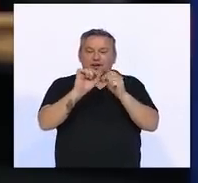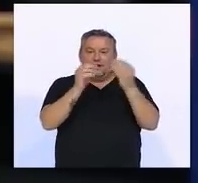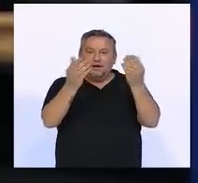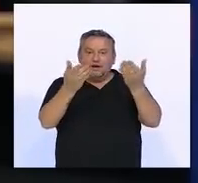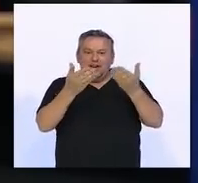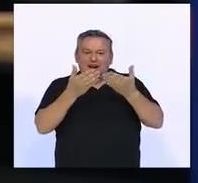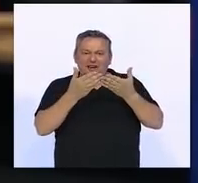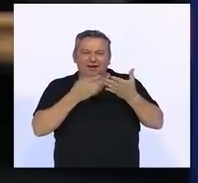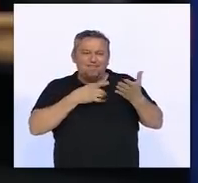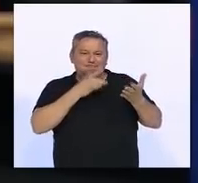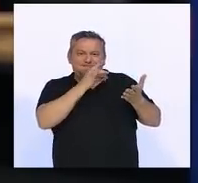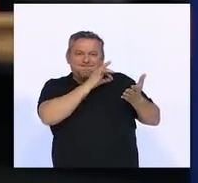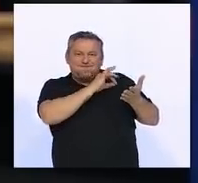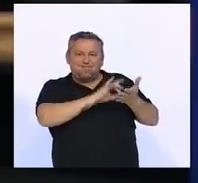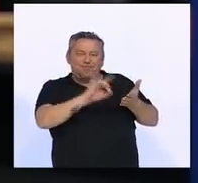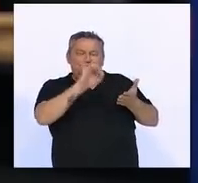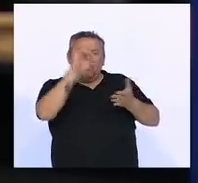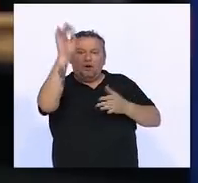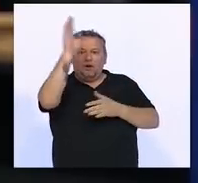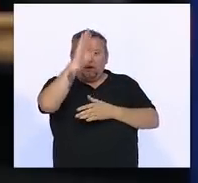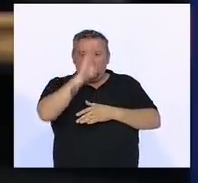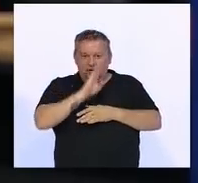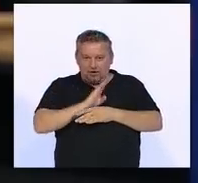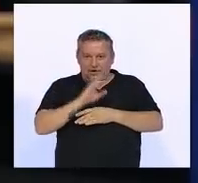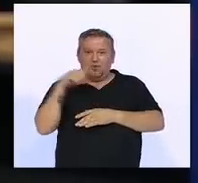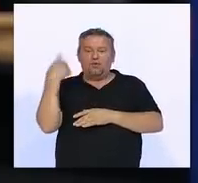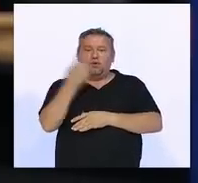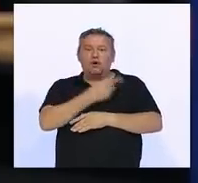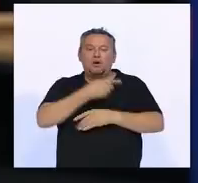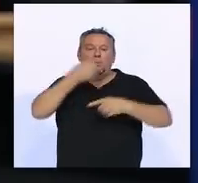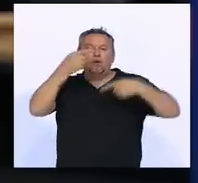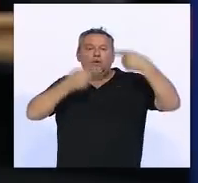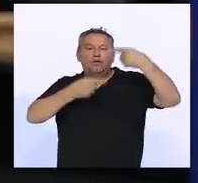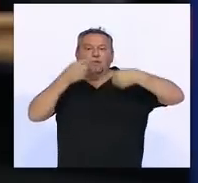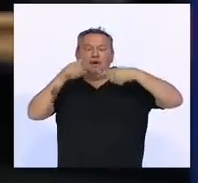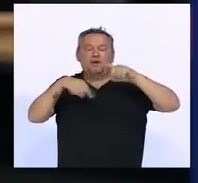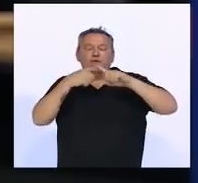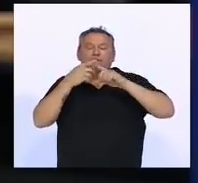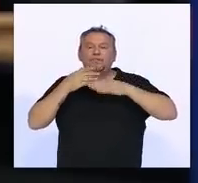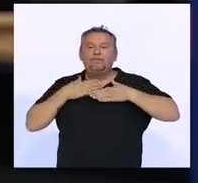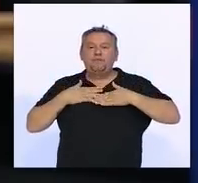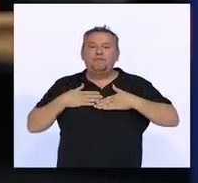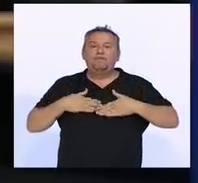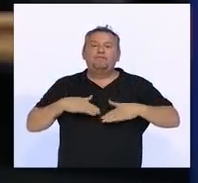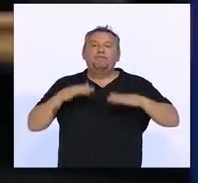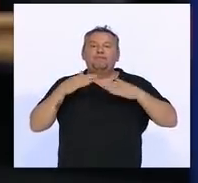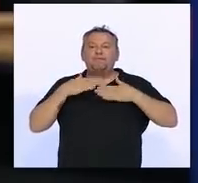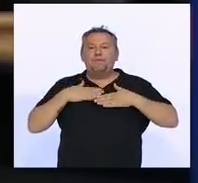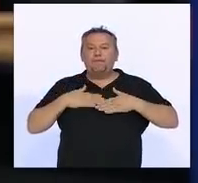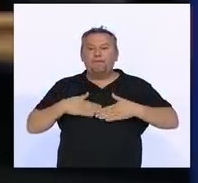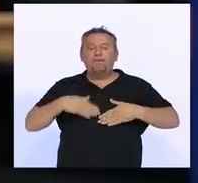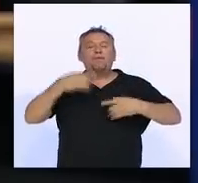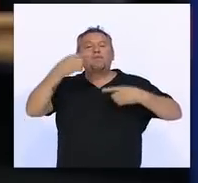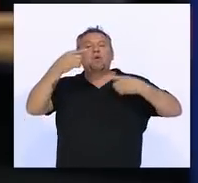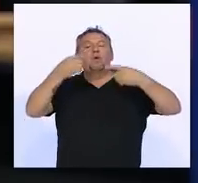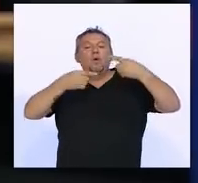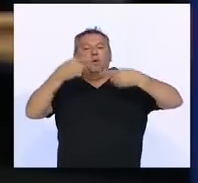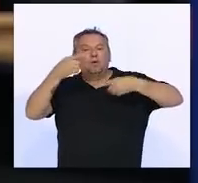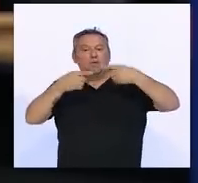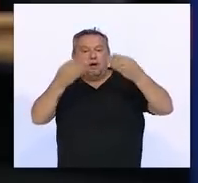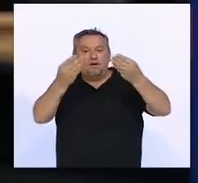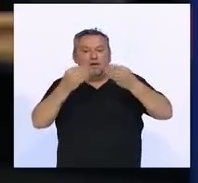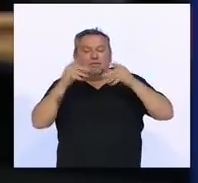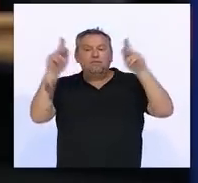que venha trazer rivalidade para o país. Nós queremos um debate mais ameno, um debate mais unificador,